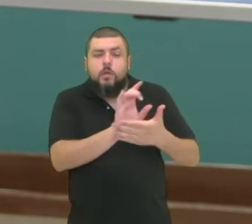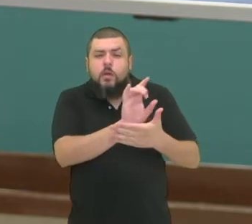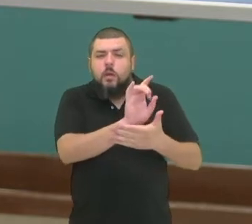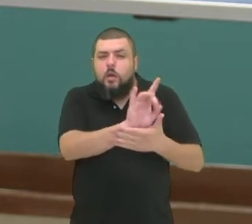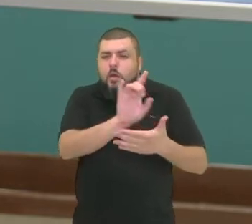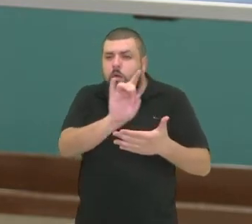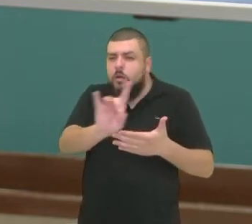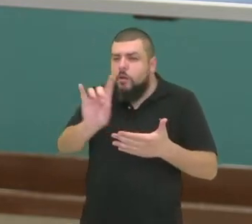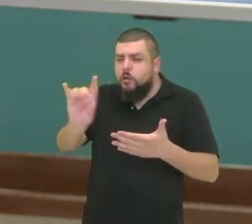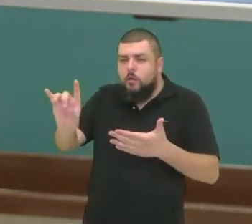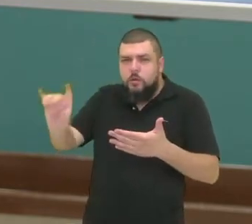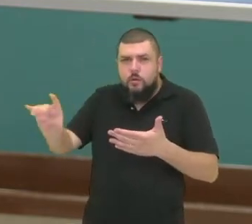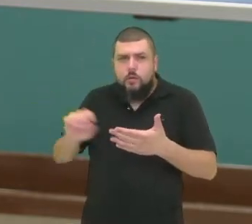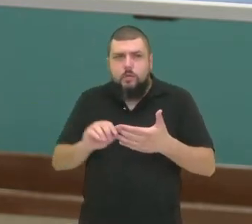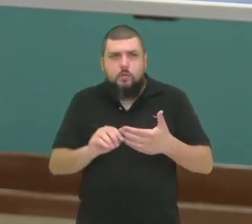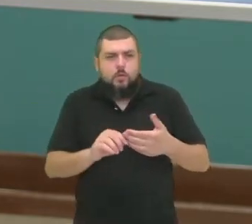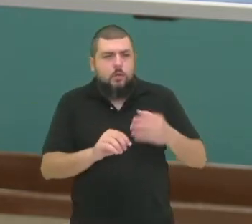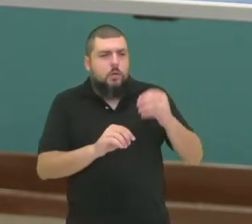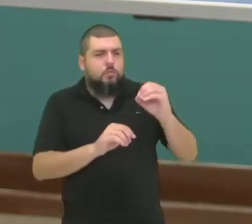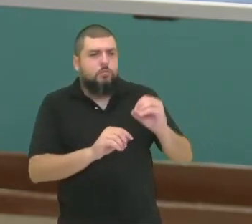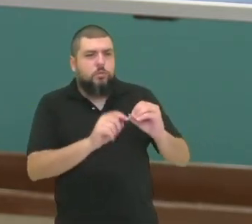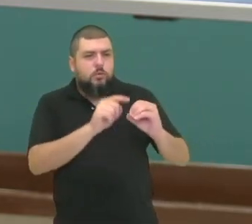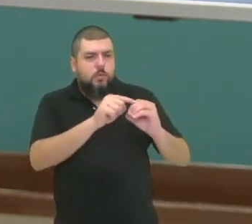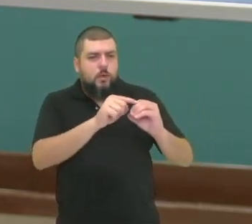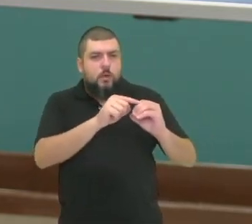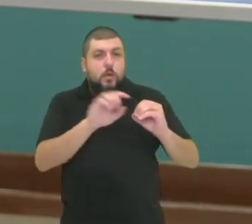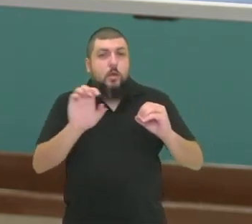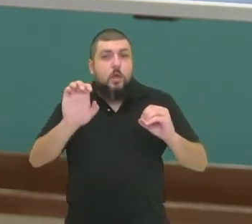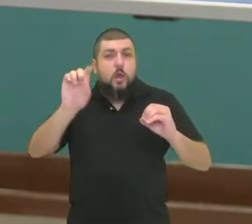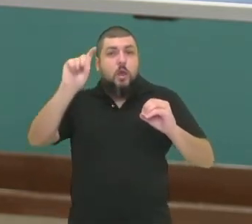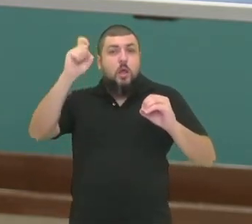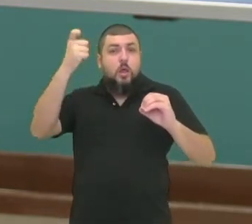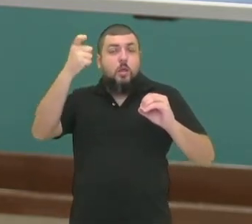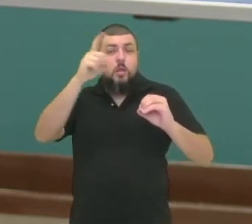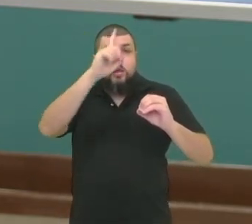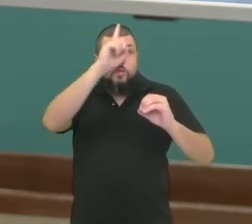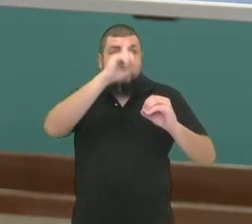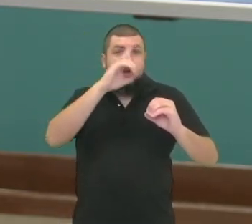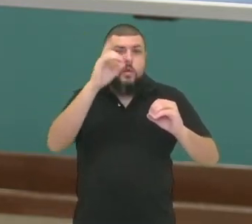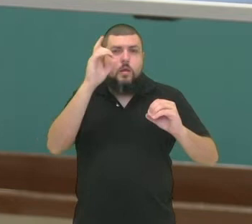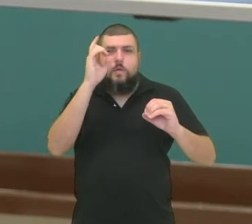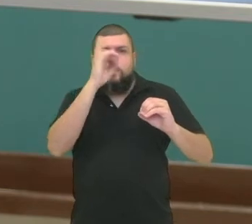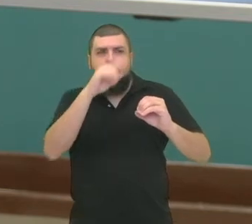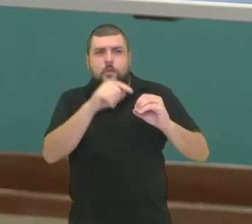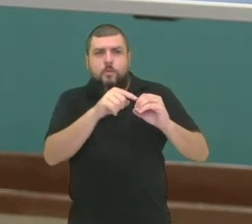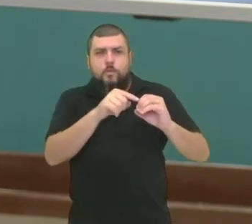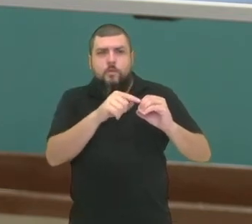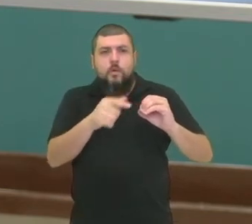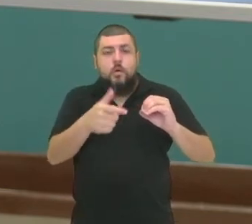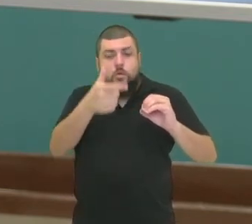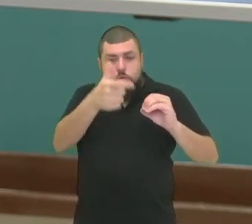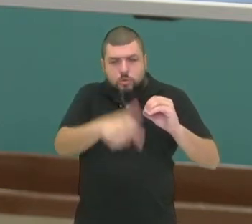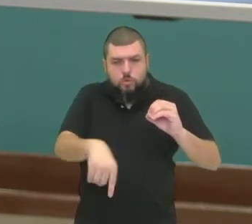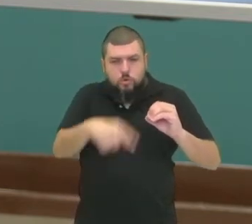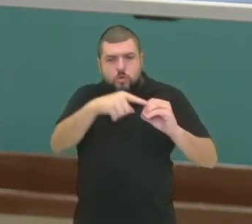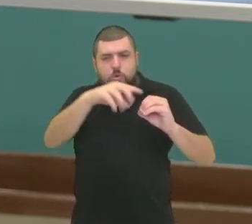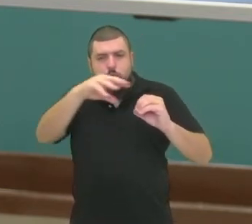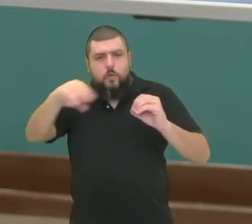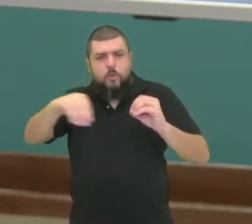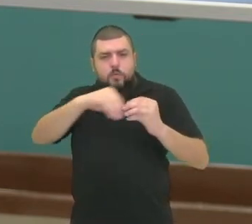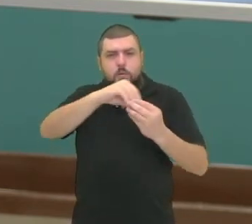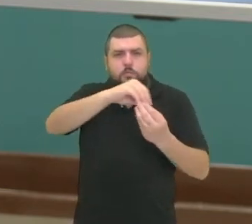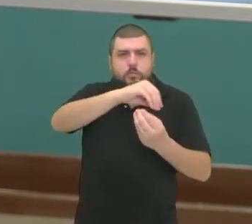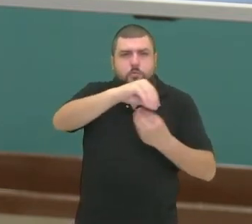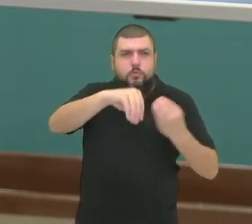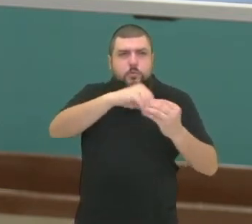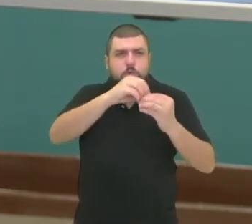uma geração amarelo e verde e cruza de novo, faz uma autofecundação, nós temos o